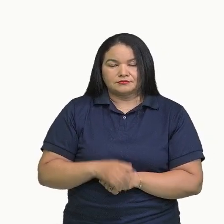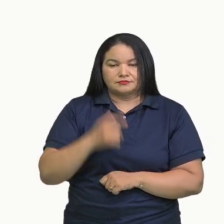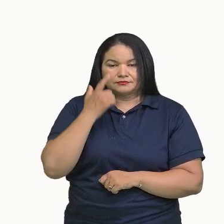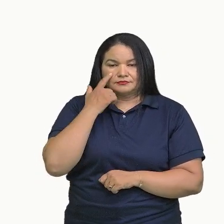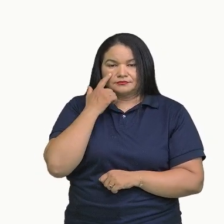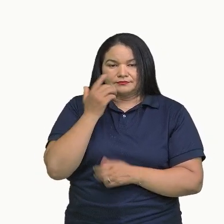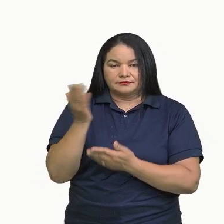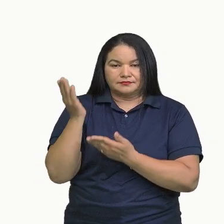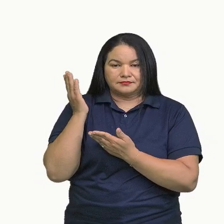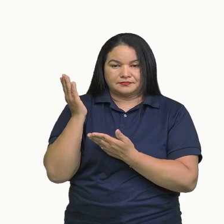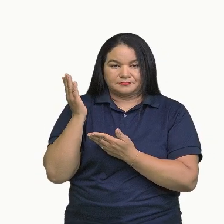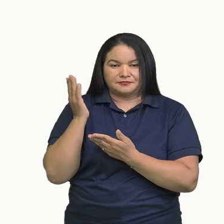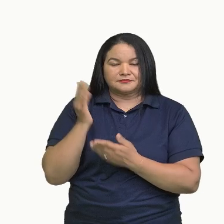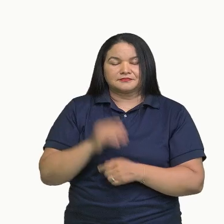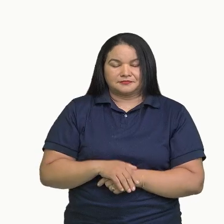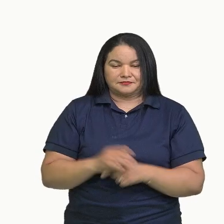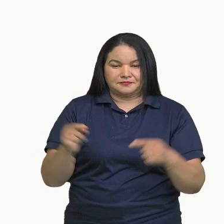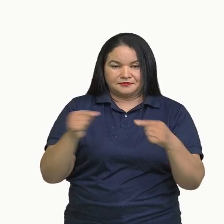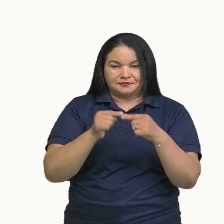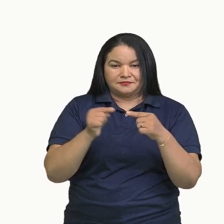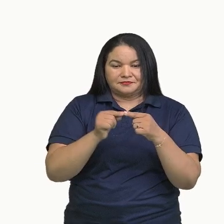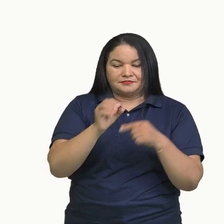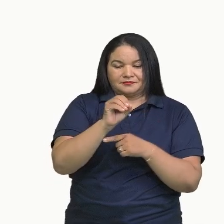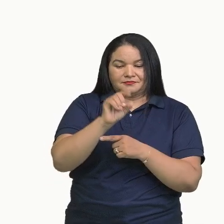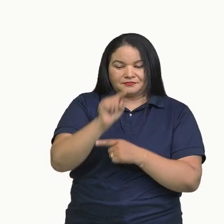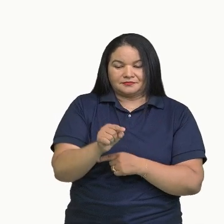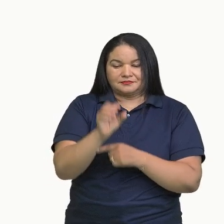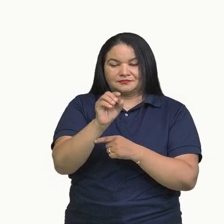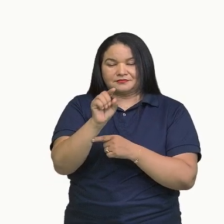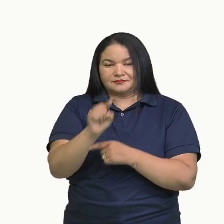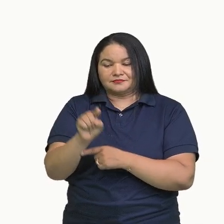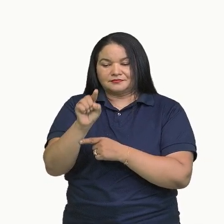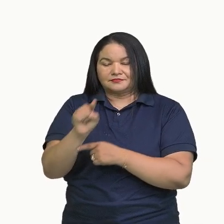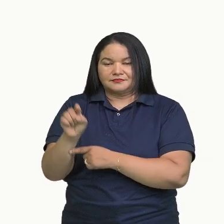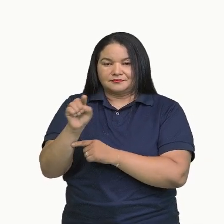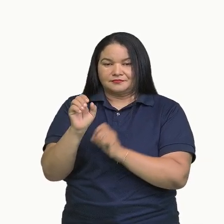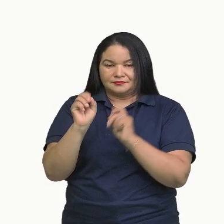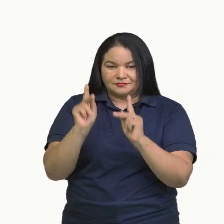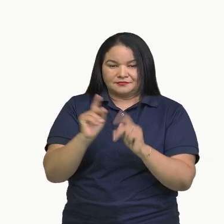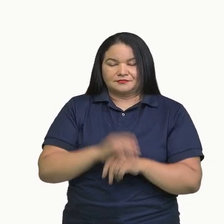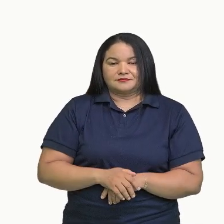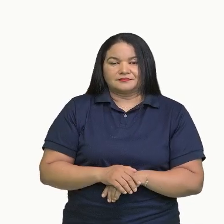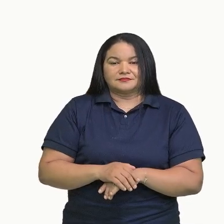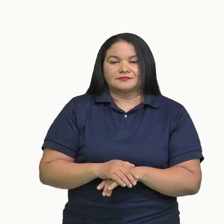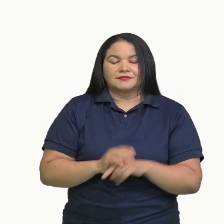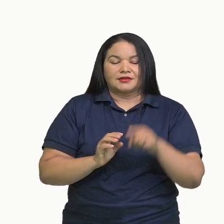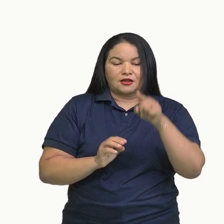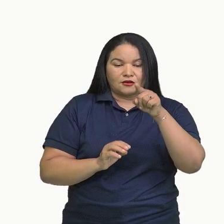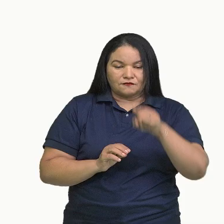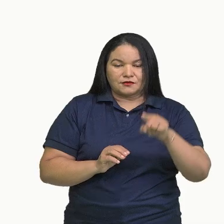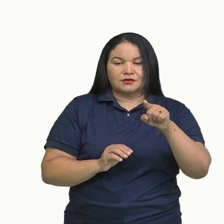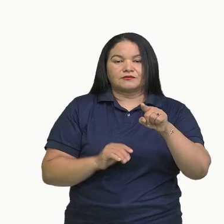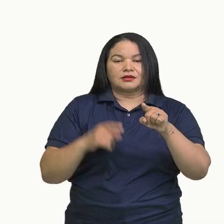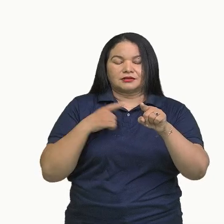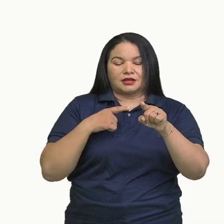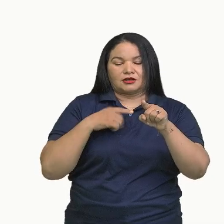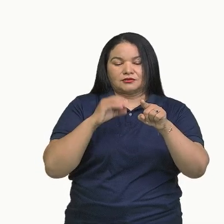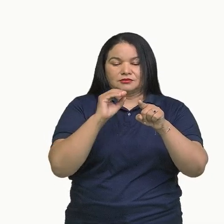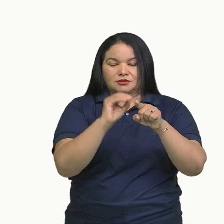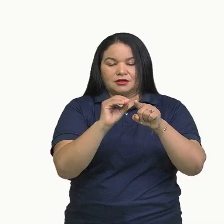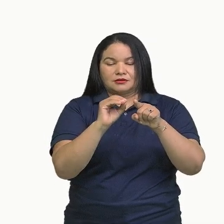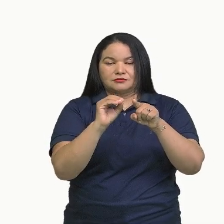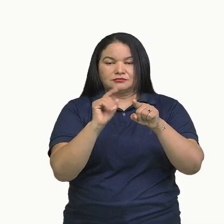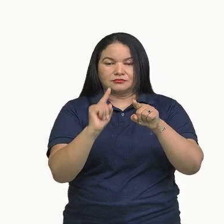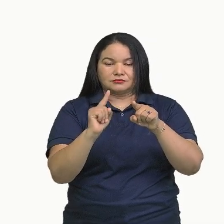número decimal é isso daí, gente. Da forma mais simples para vocês, é aquele número que depois da vírgula vai ter um número diferente